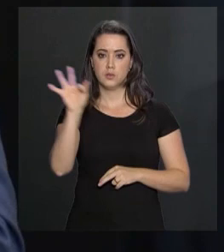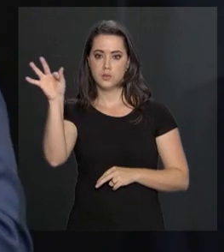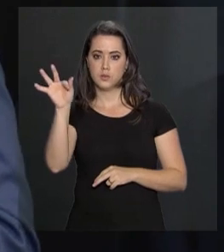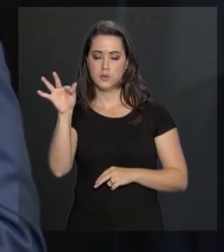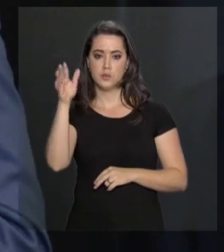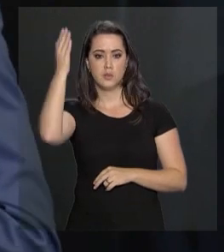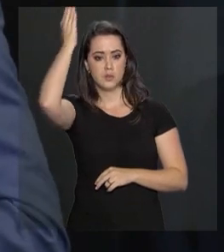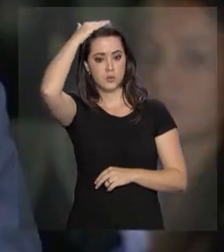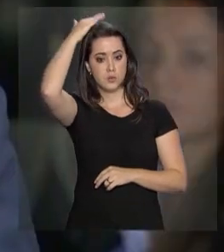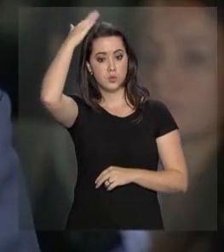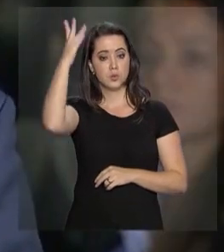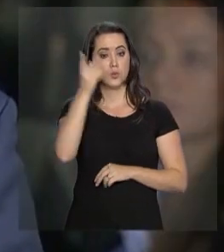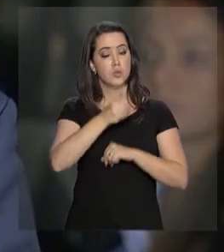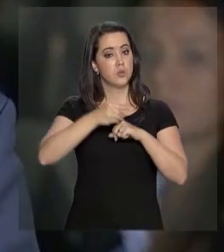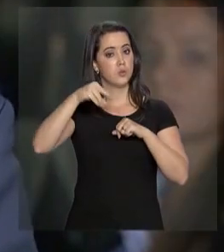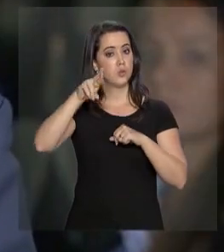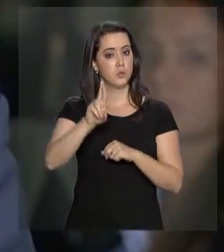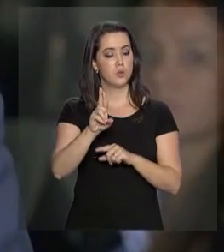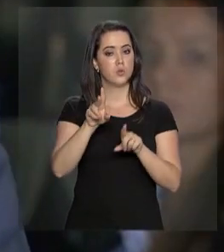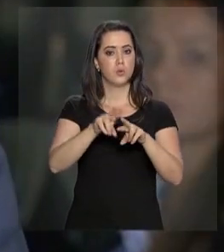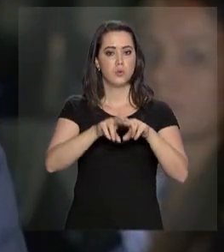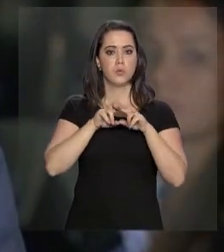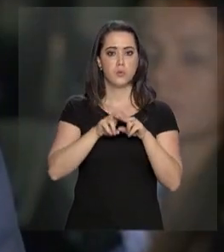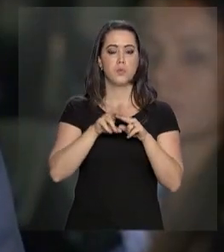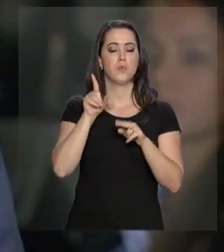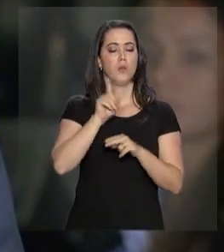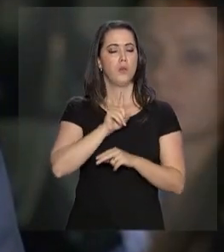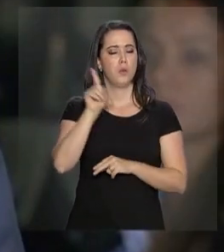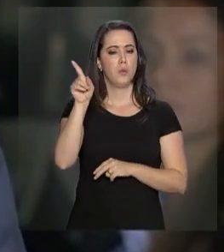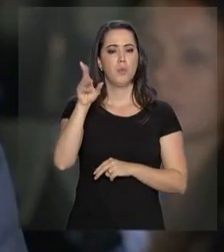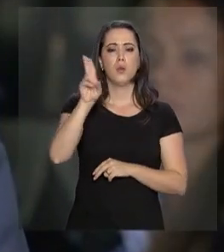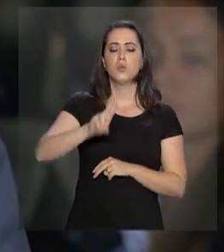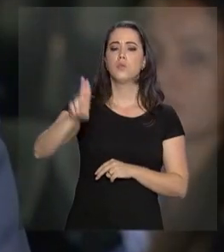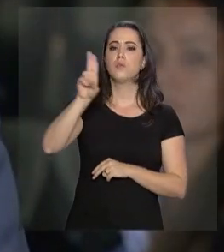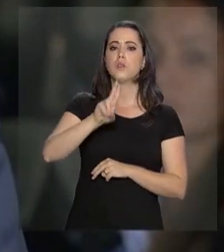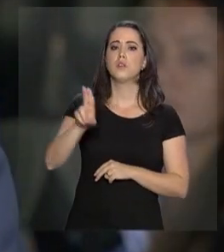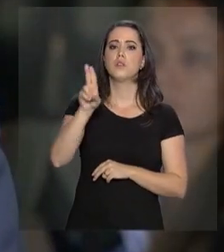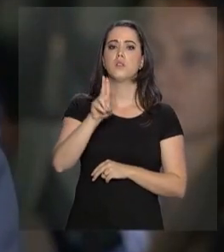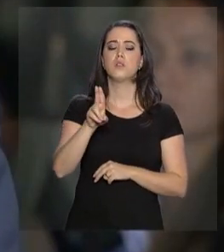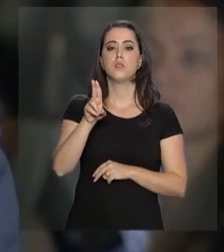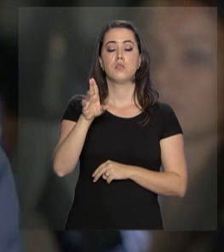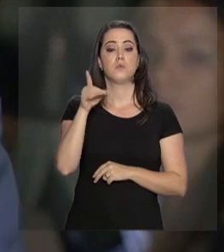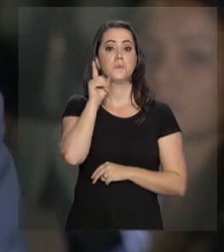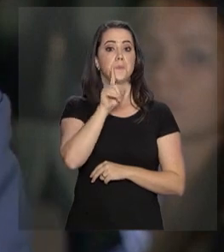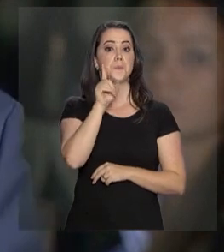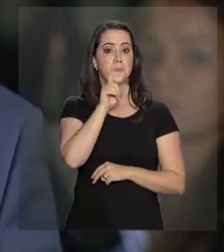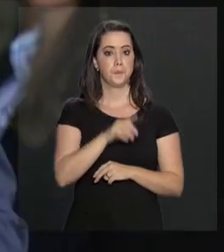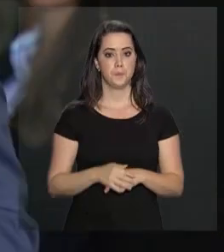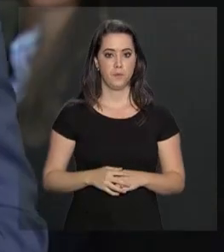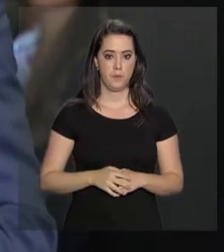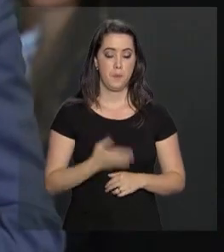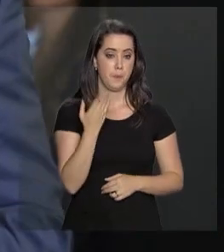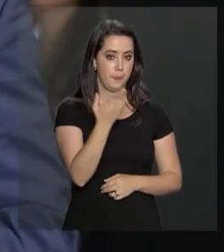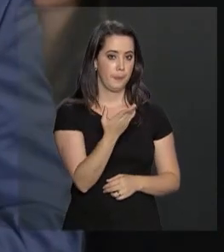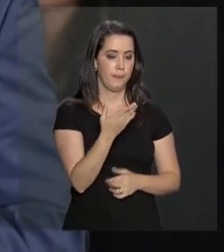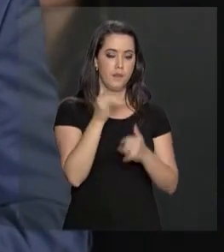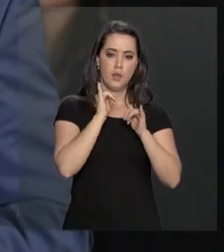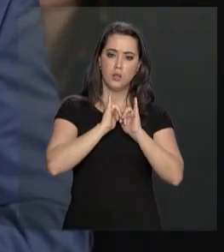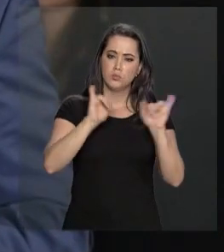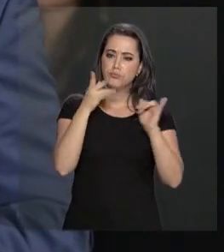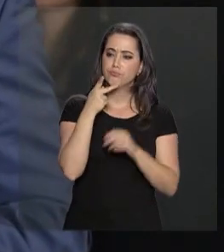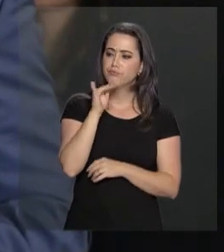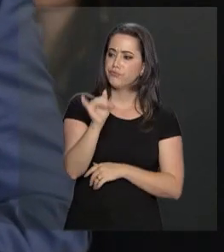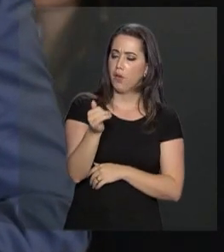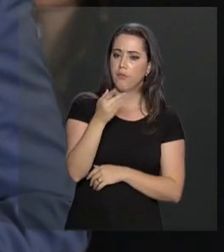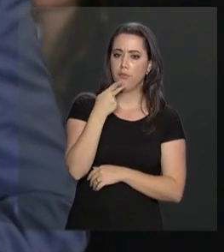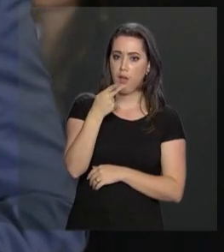doutor honoris causa pela Universidade de Notre Dame, que fica em Indiana, nos Estados Unidos. No discurso de